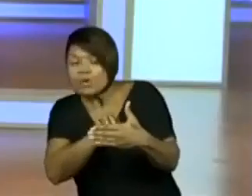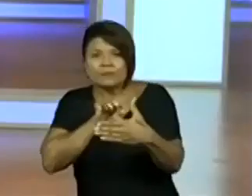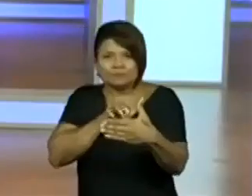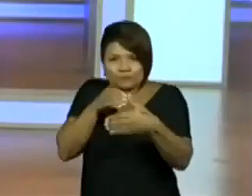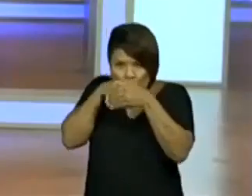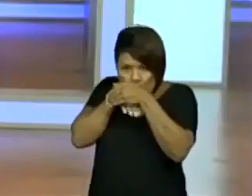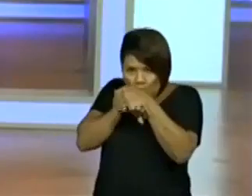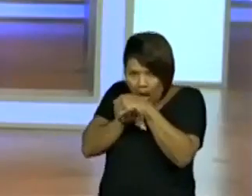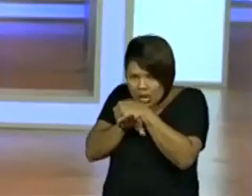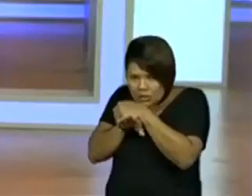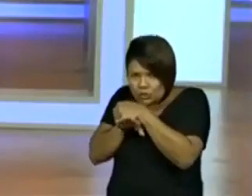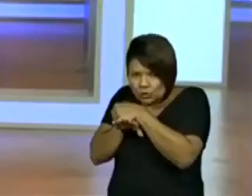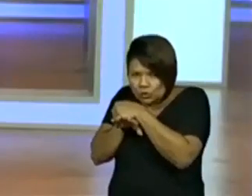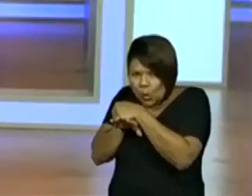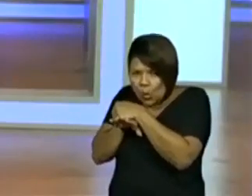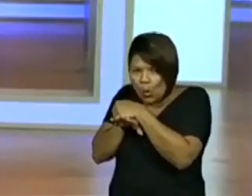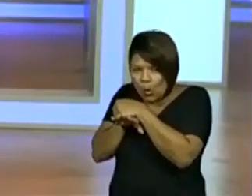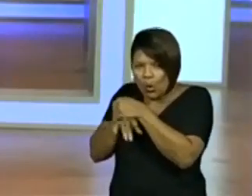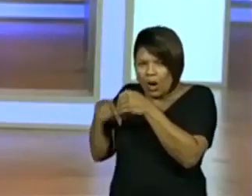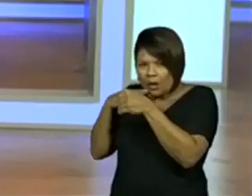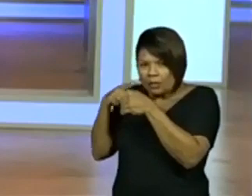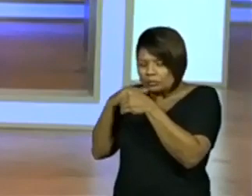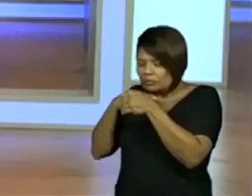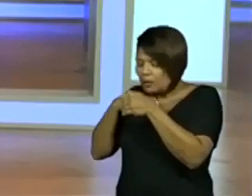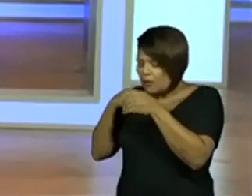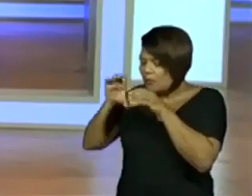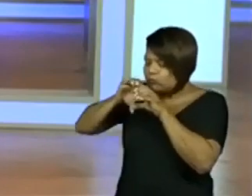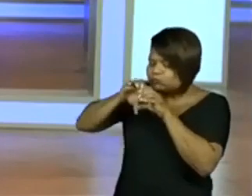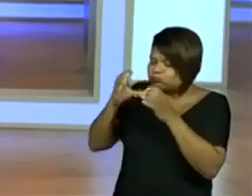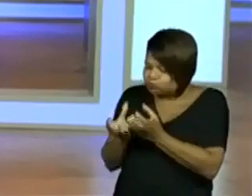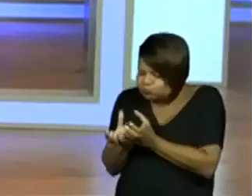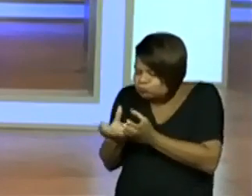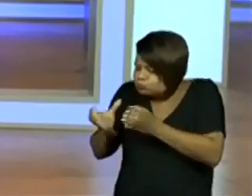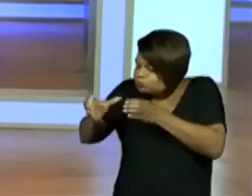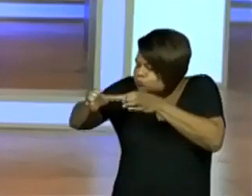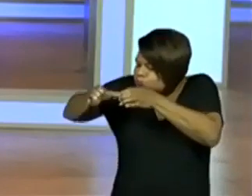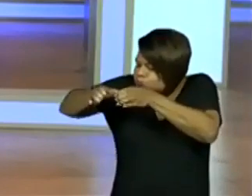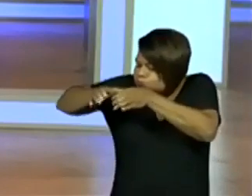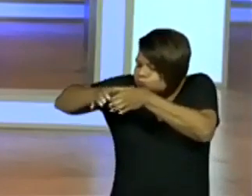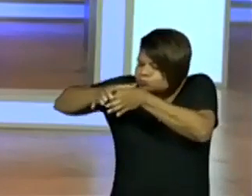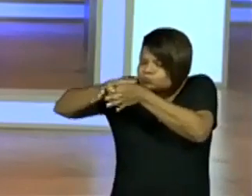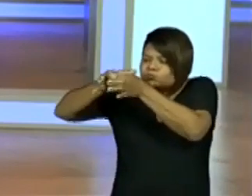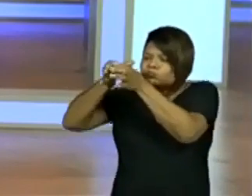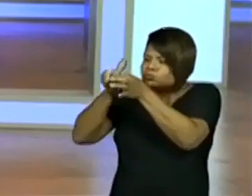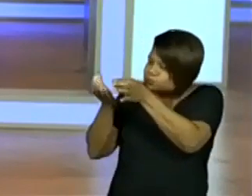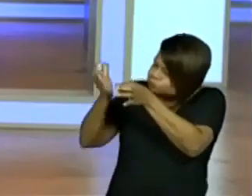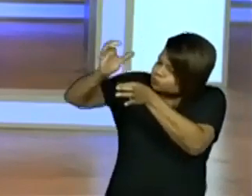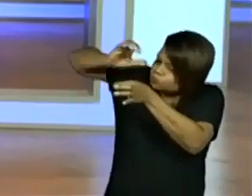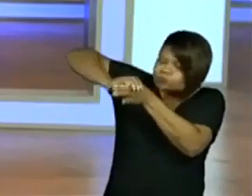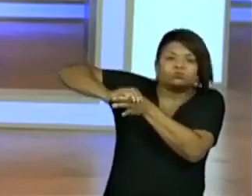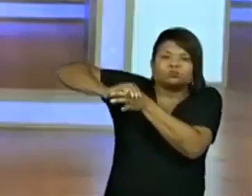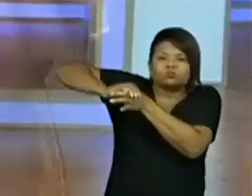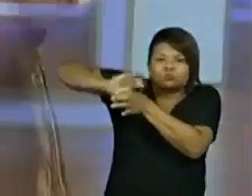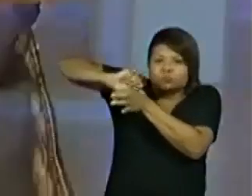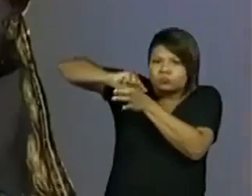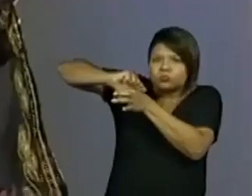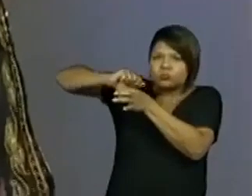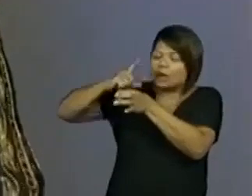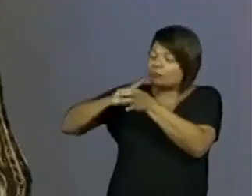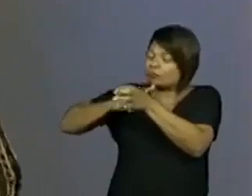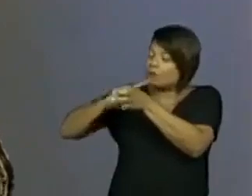Guardou aquelas sementes no buraco de uma cabaça e fechou a cabaça com um pedaço de